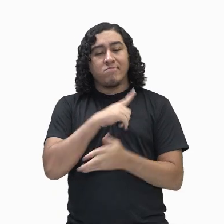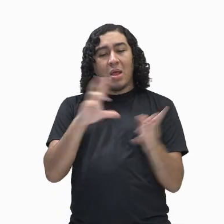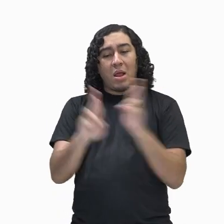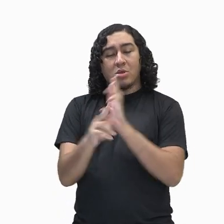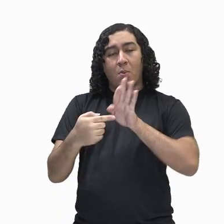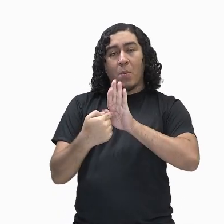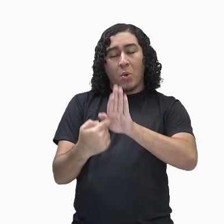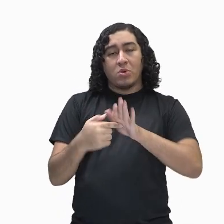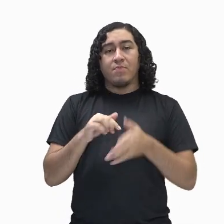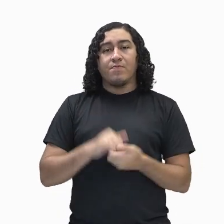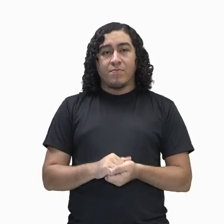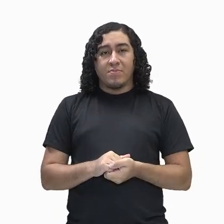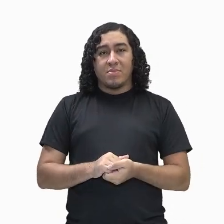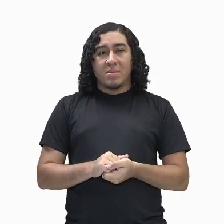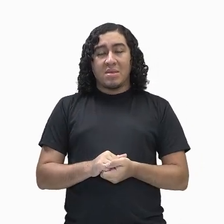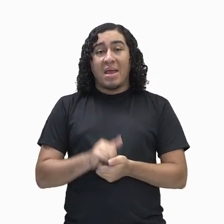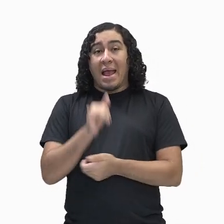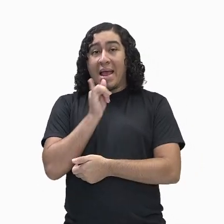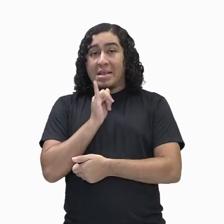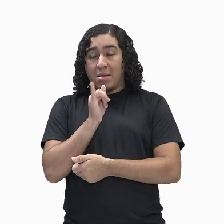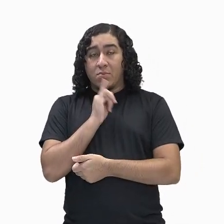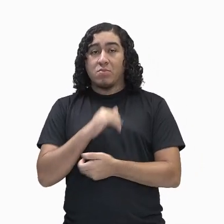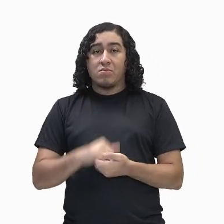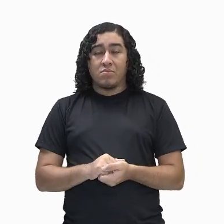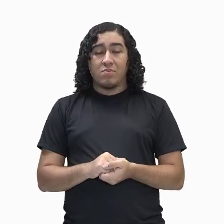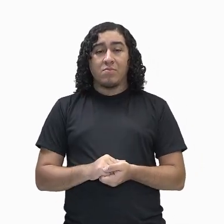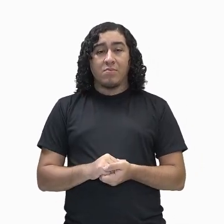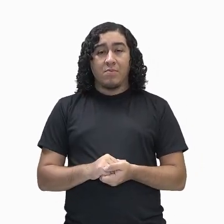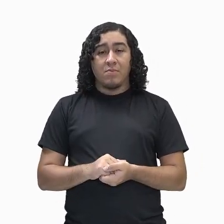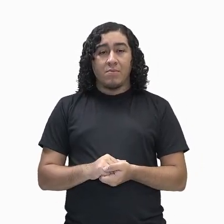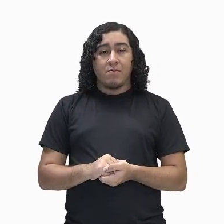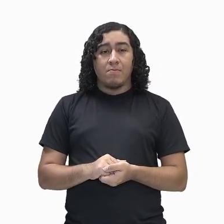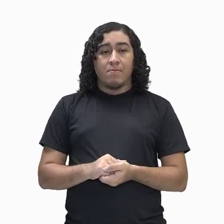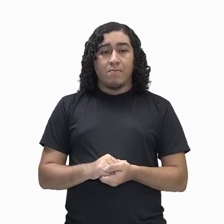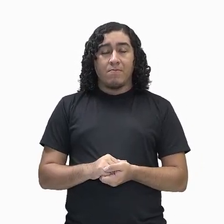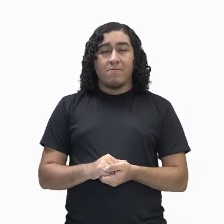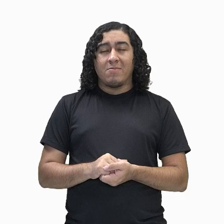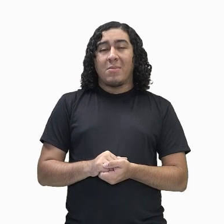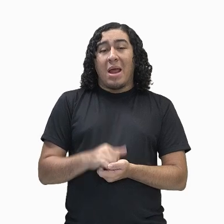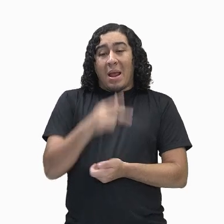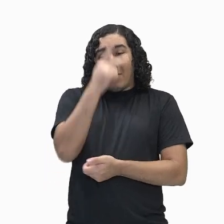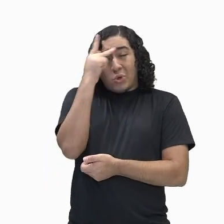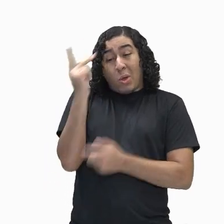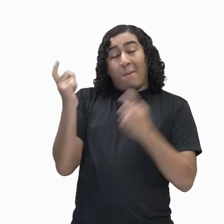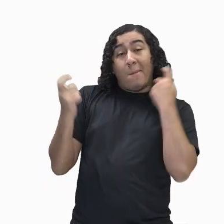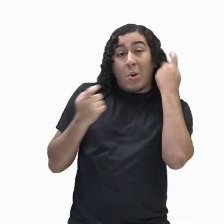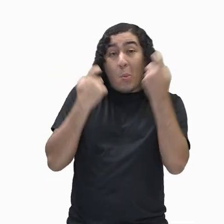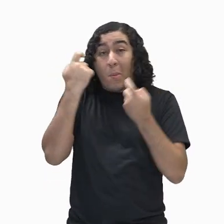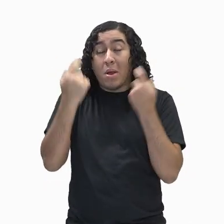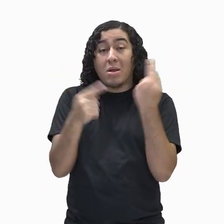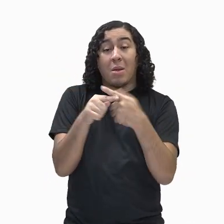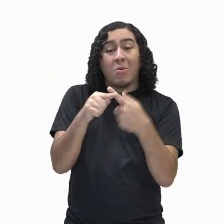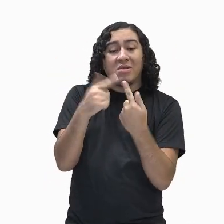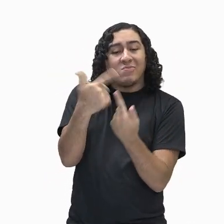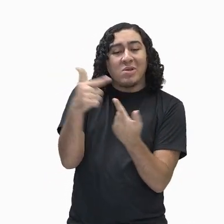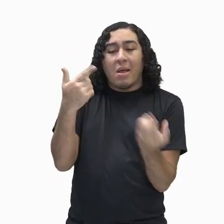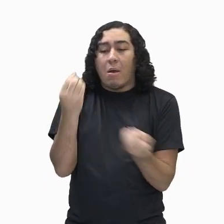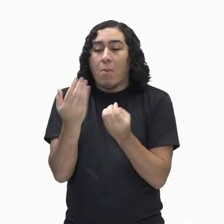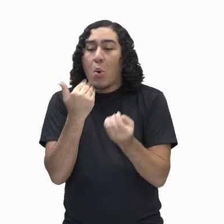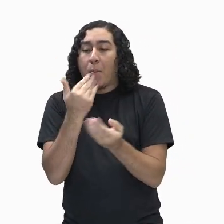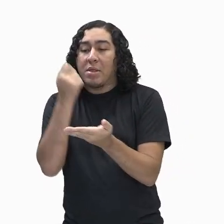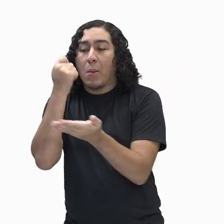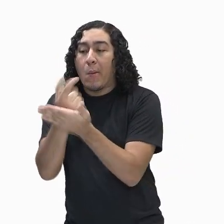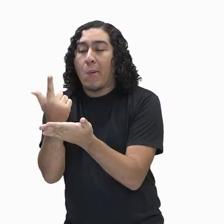como insegurança alimentar. Eu não sei o que eu vou comer amanhã, eu não sei se eu vou me alimentar como eu devo no